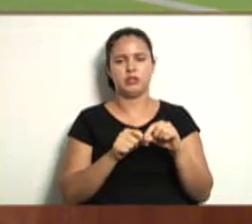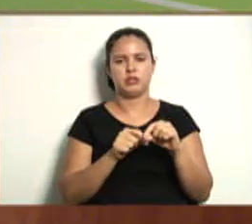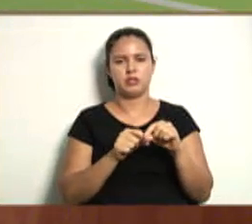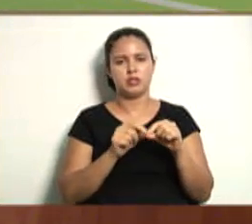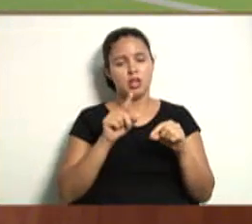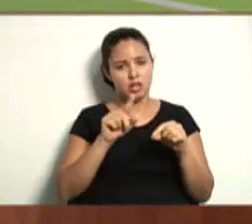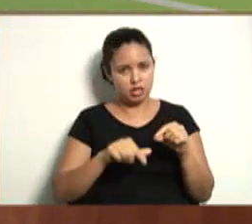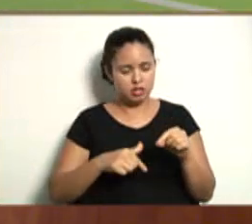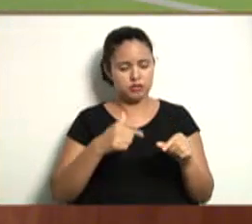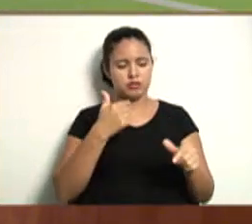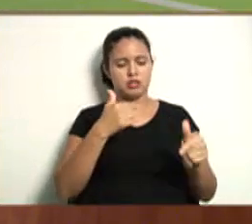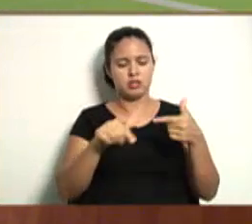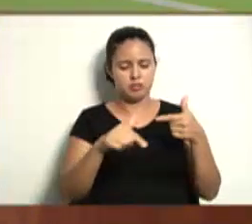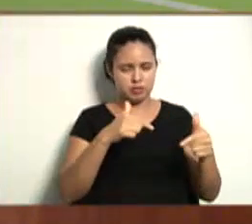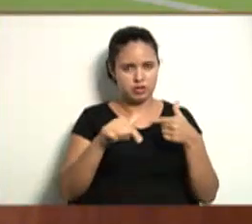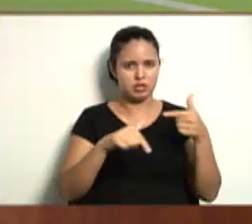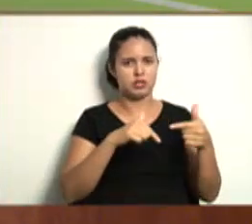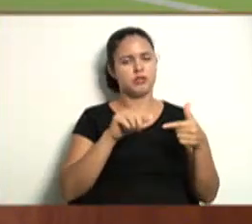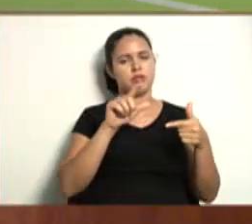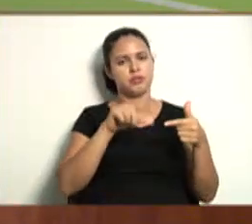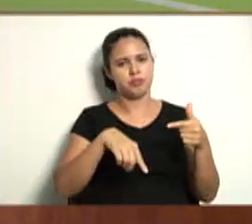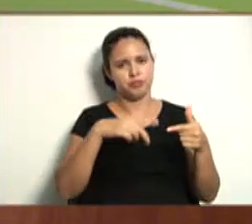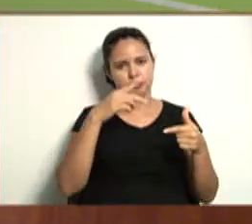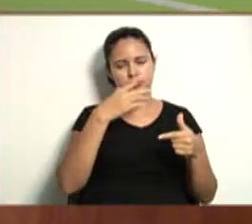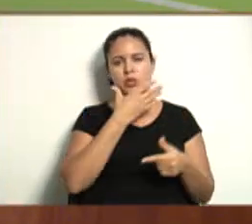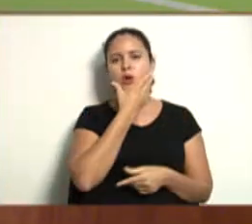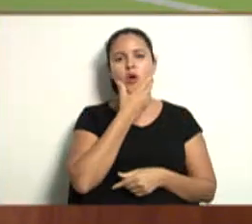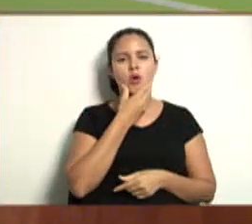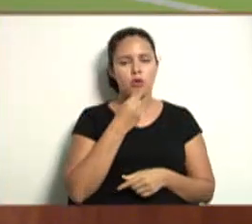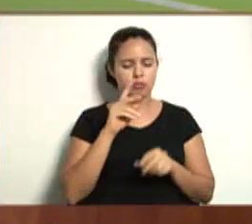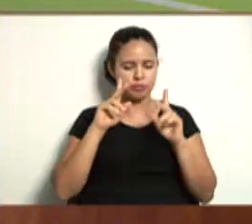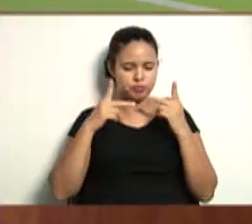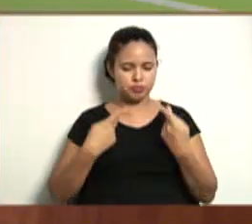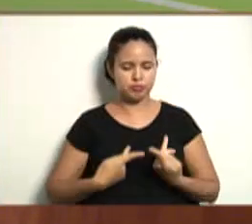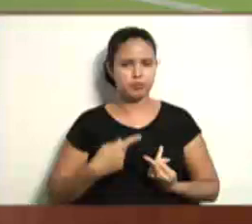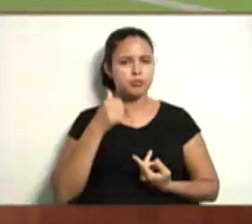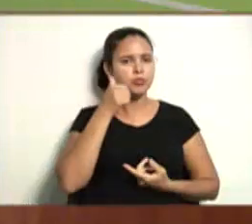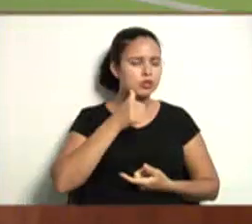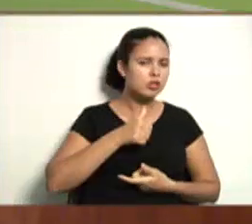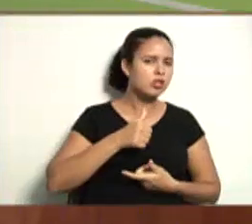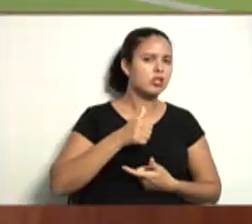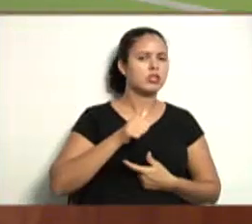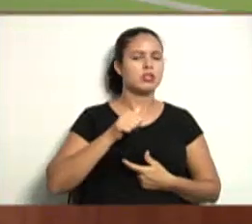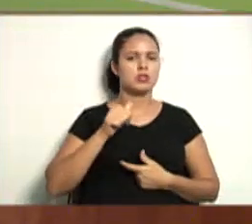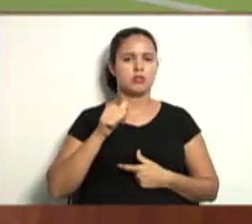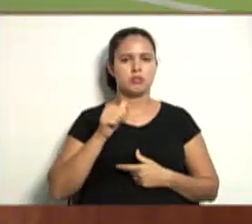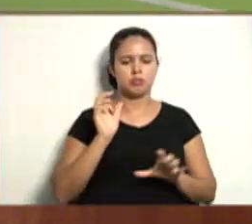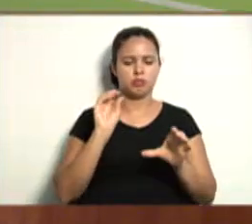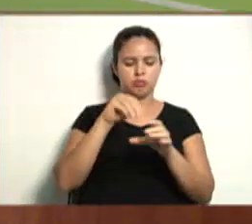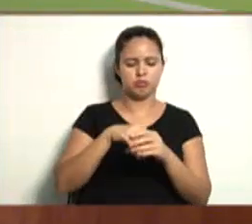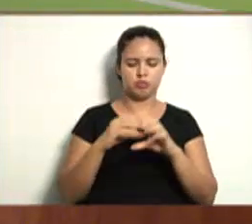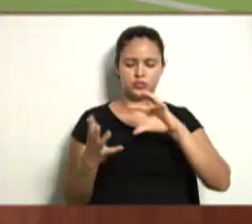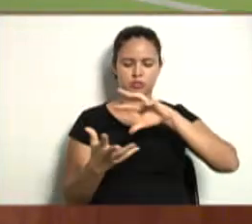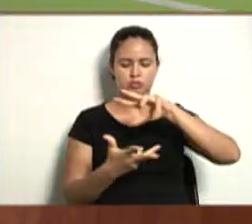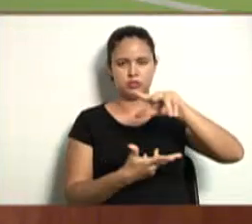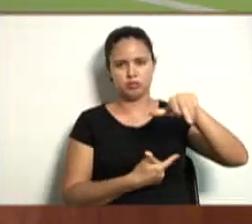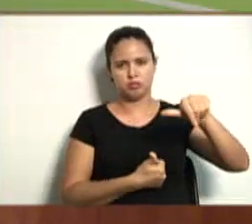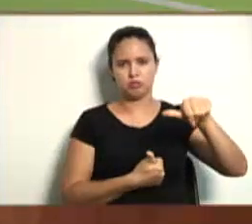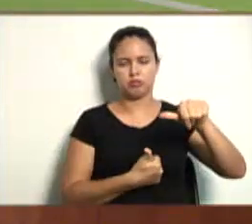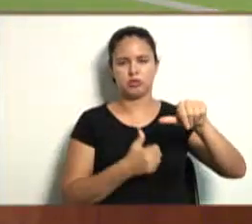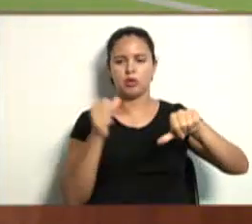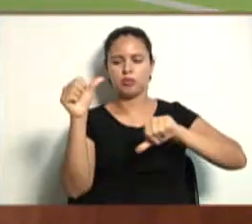a forma do homem intervir no mundo, buscar tudo o que necessita e construir-se